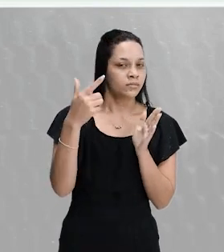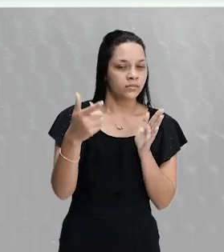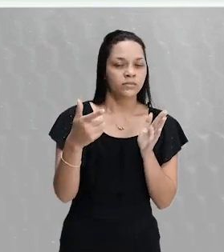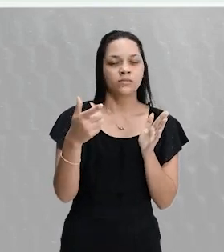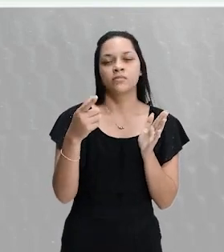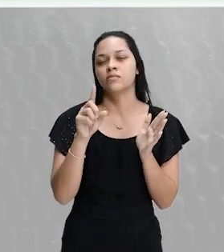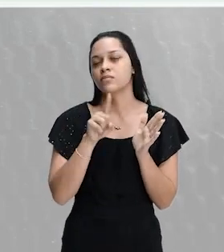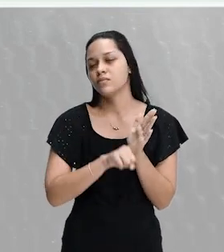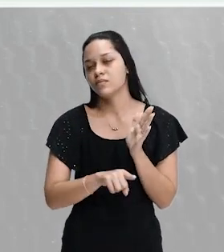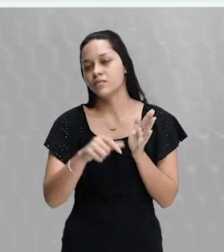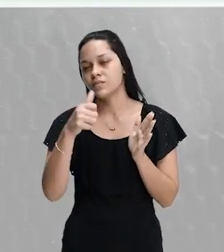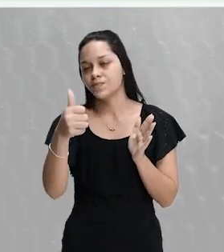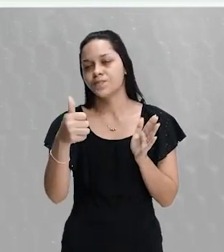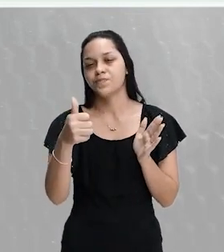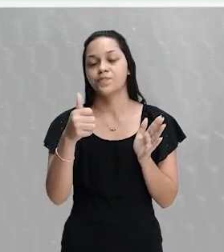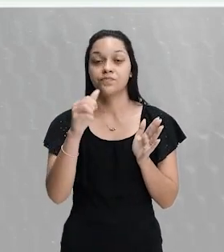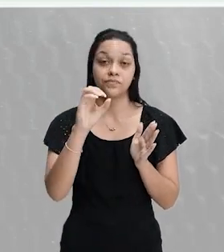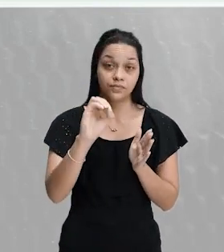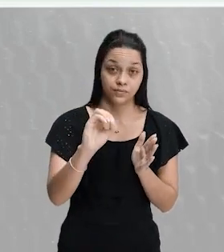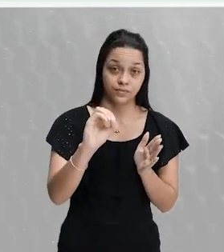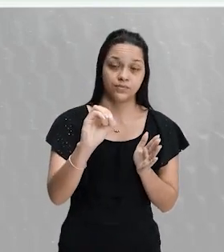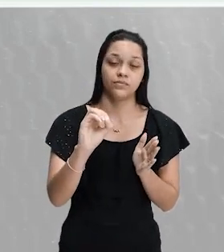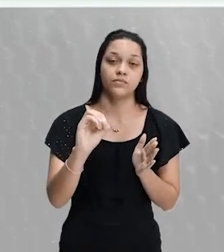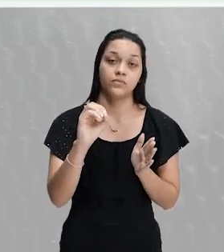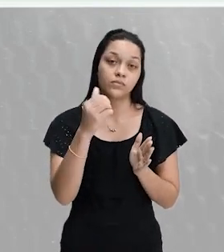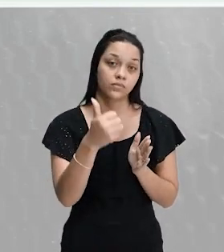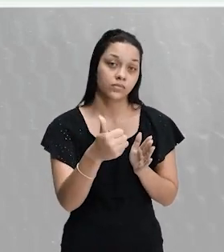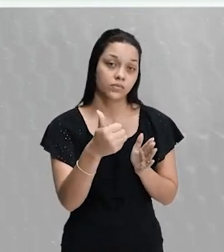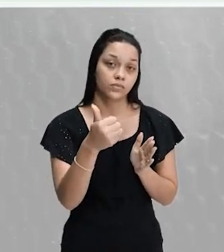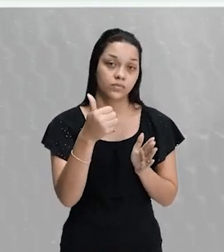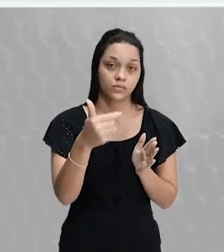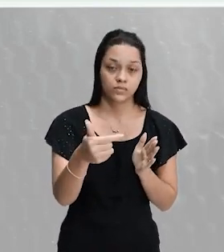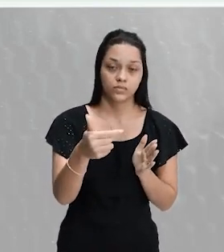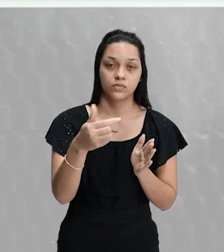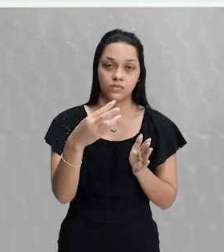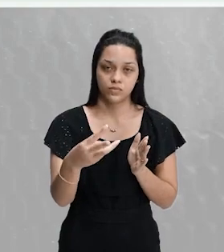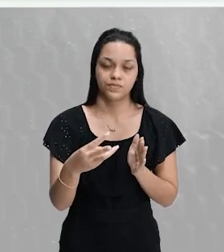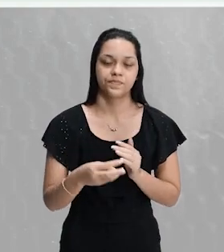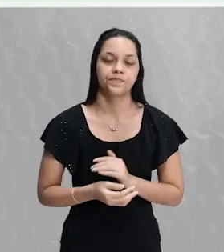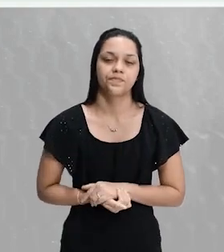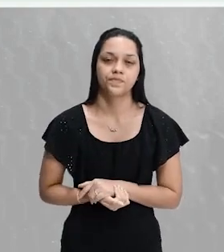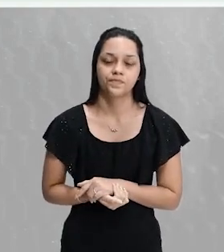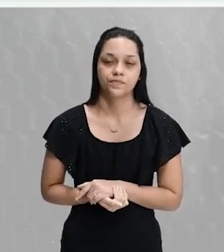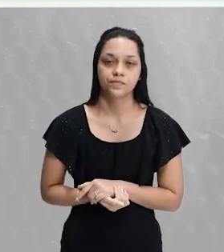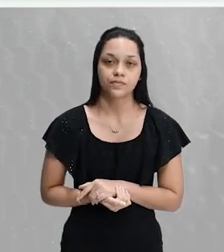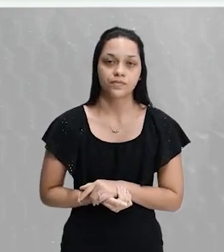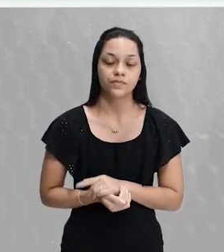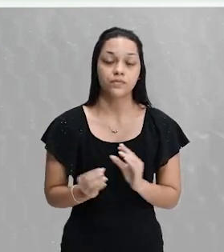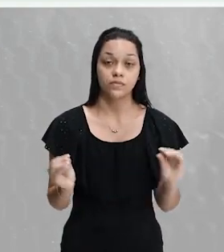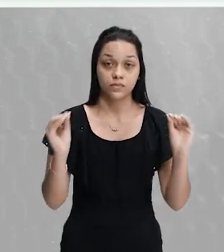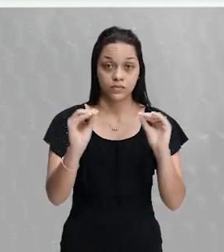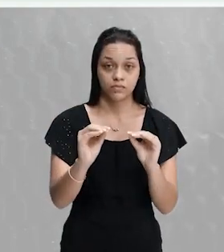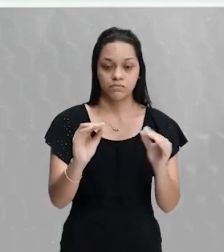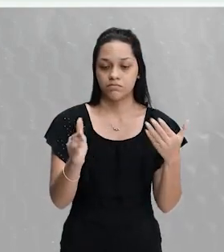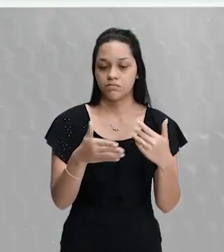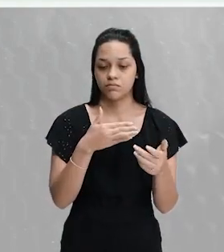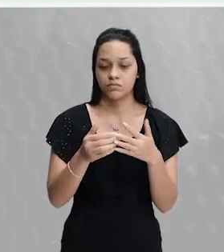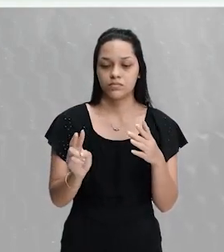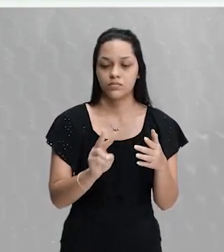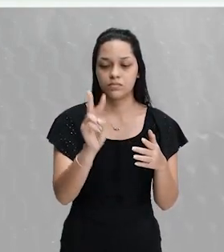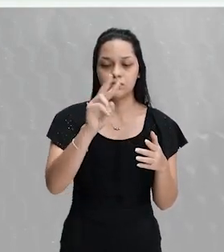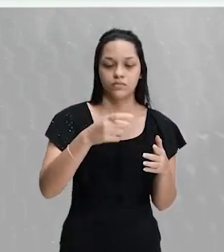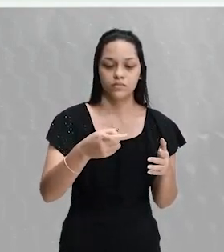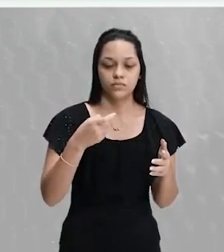2, menos 1, 0, 1, 2 e 3. Eu atribuí valores para x.